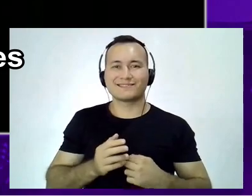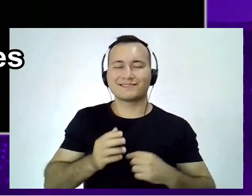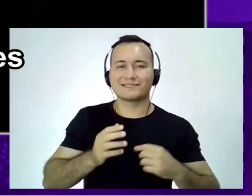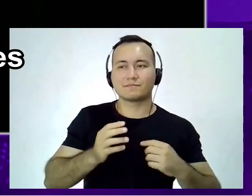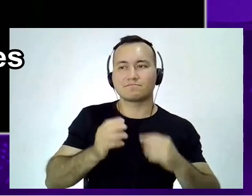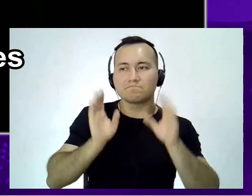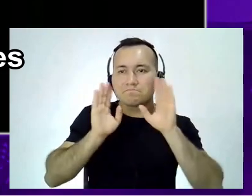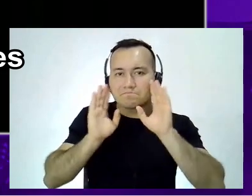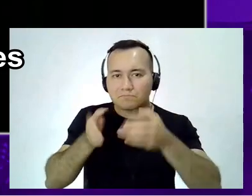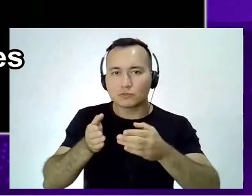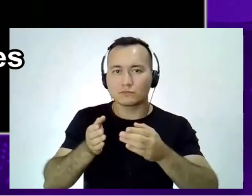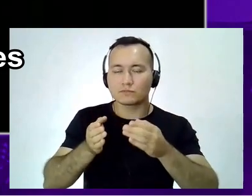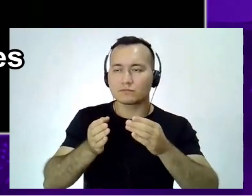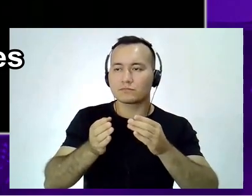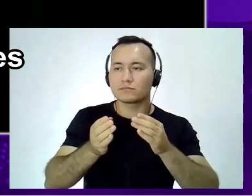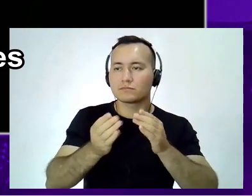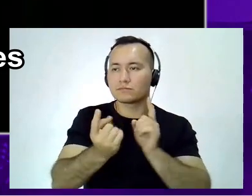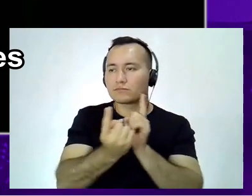elas foram